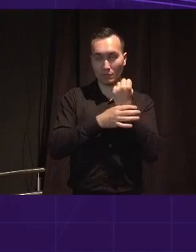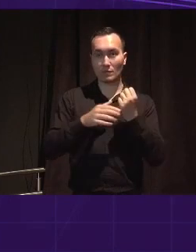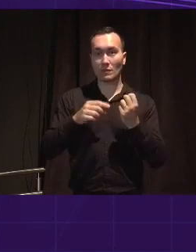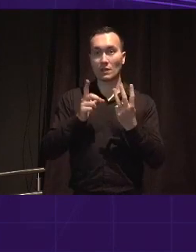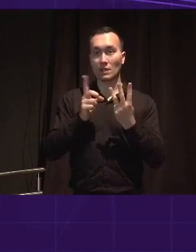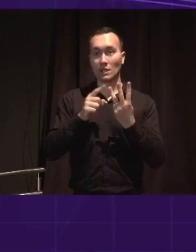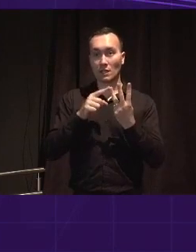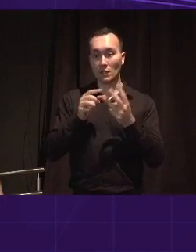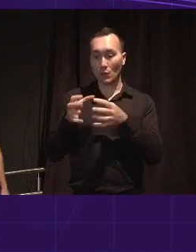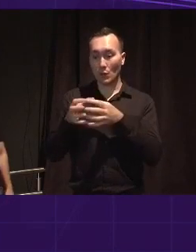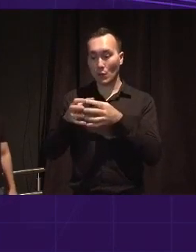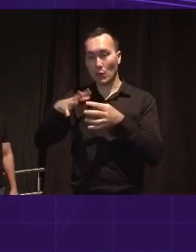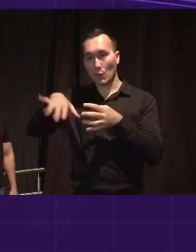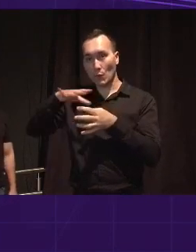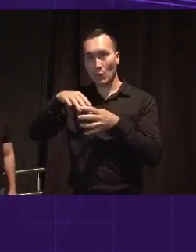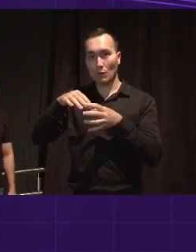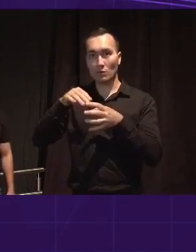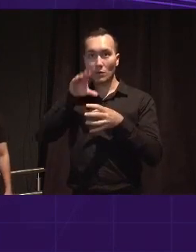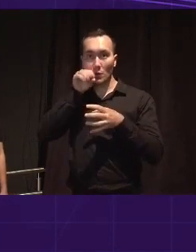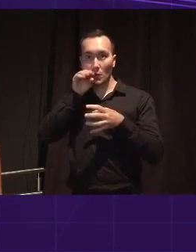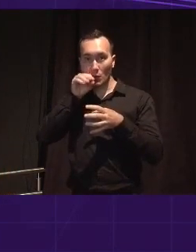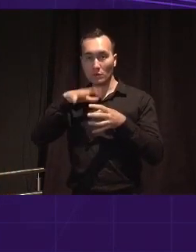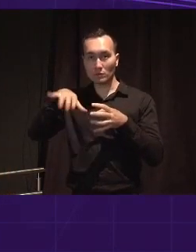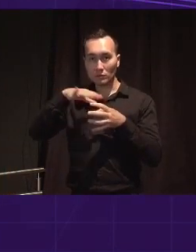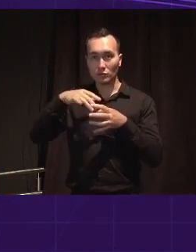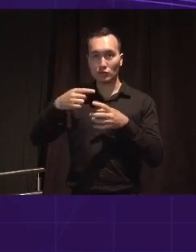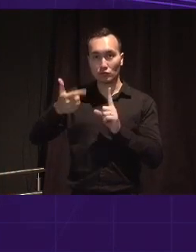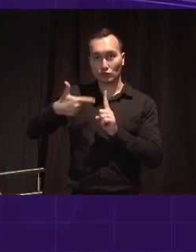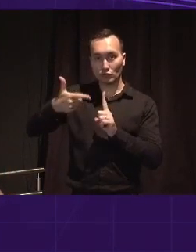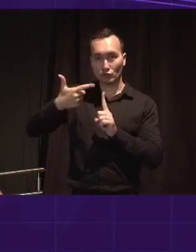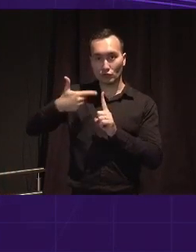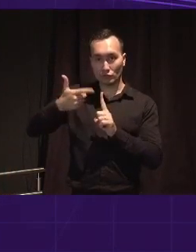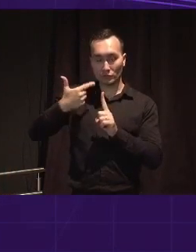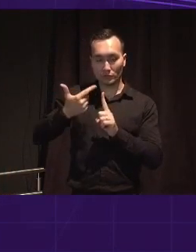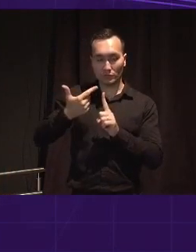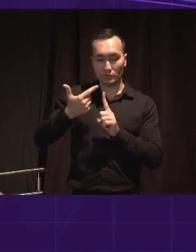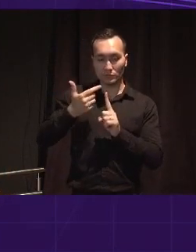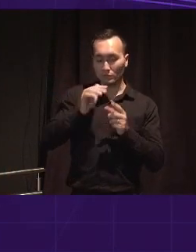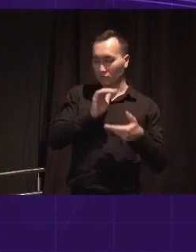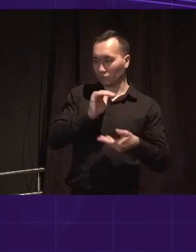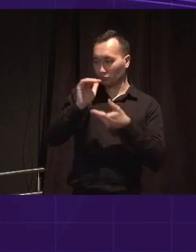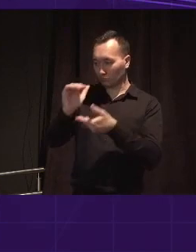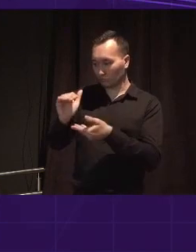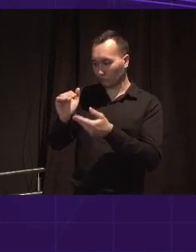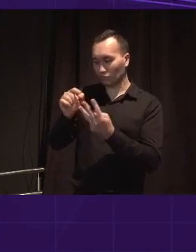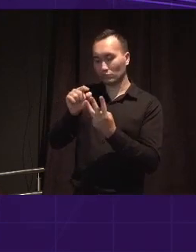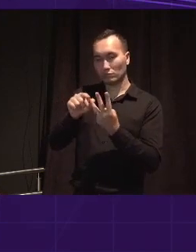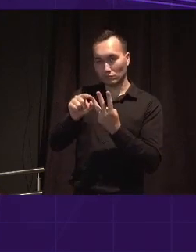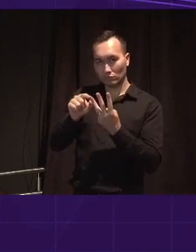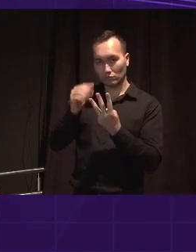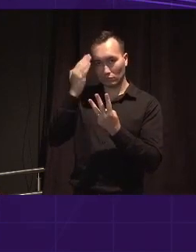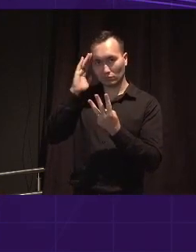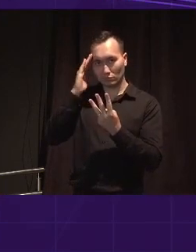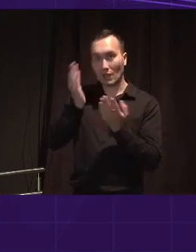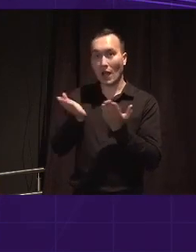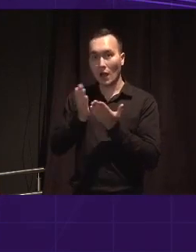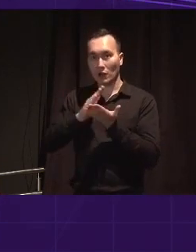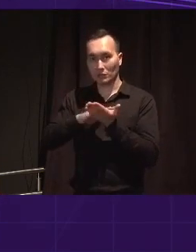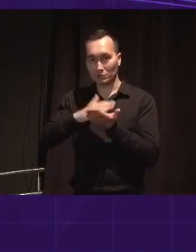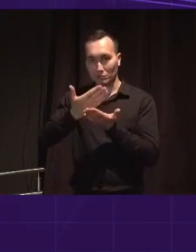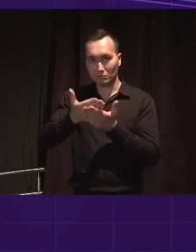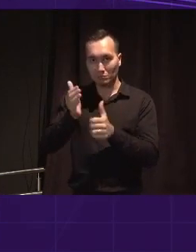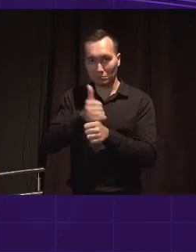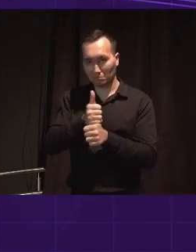construir melhores produtos. É mais ou menos como dizer que a gente passa a andar numa rua escura com o nosso carro, mas com o farol ligado, o